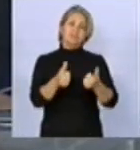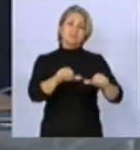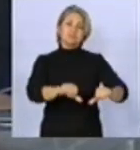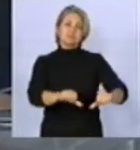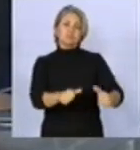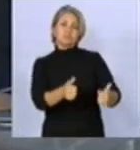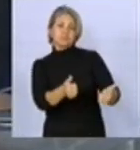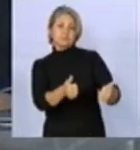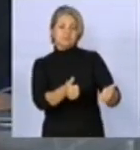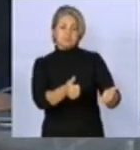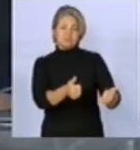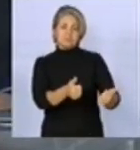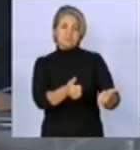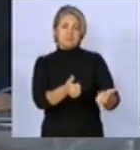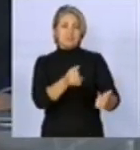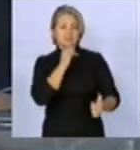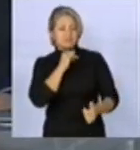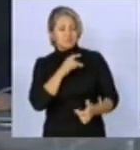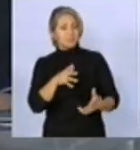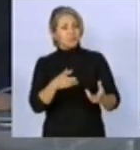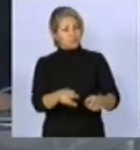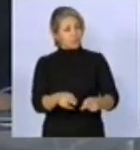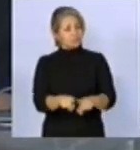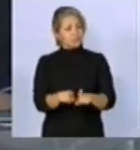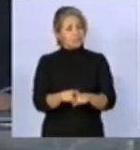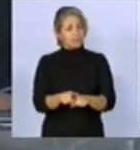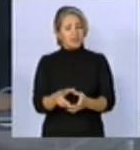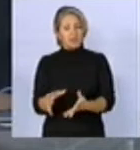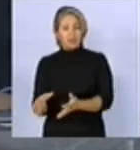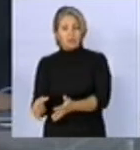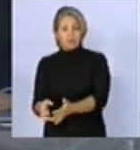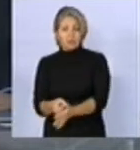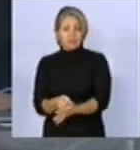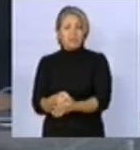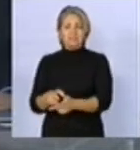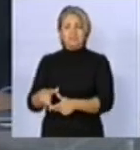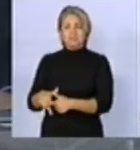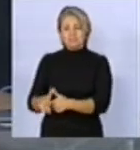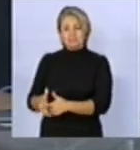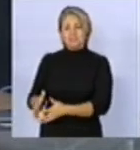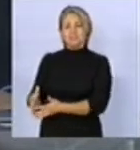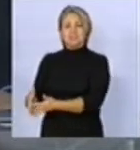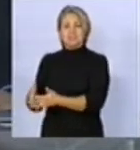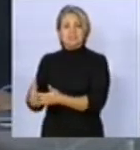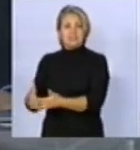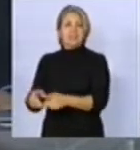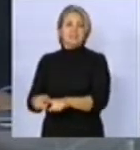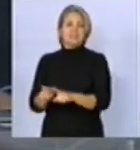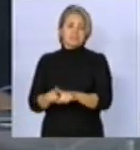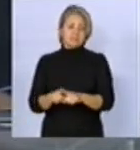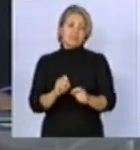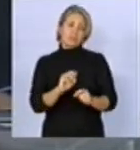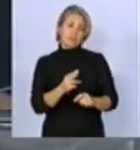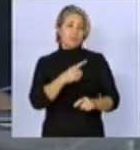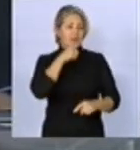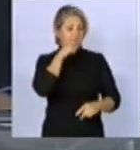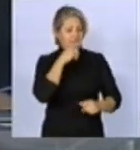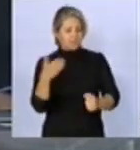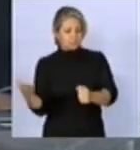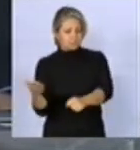E quanto a colheita mecanizada implicando sobre a cana crua deve ser